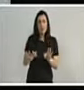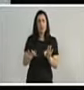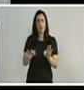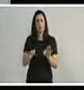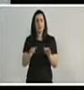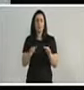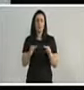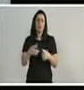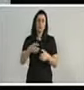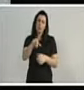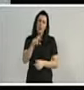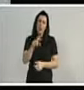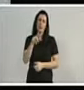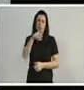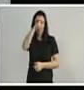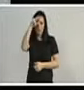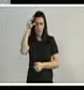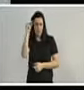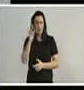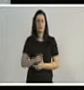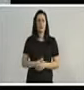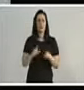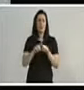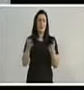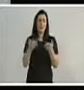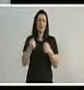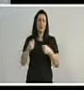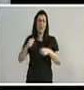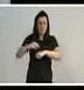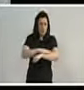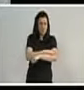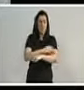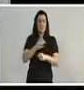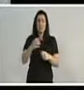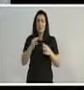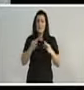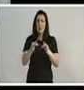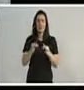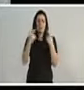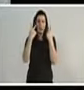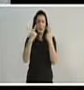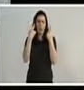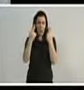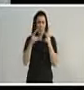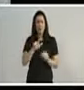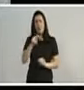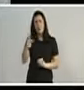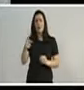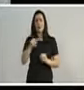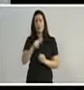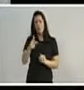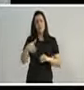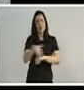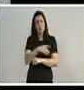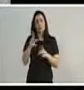nessa rua de pouco movimento foi onde mais durou mas agora precisa ser pavimentada com a técnica padrão normal igual às demais e isso é uma das